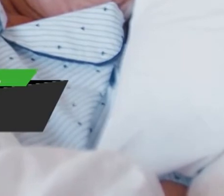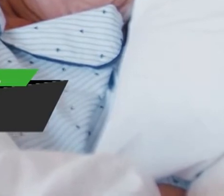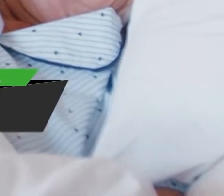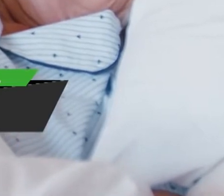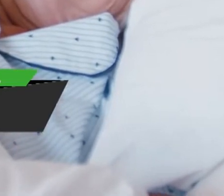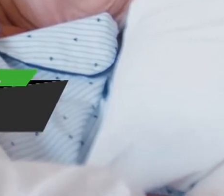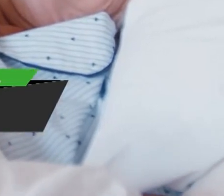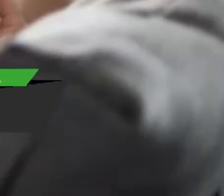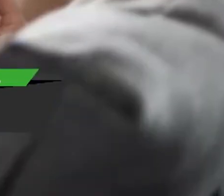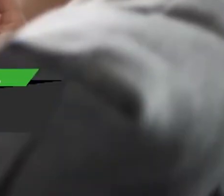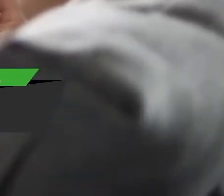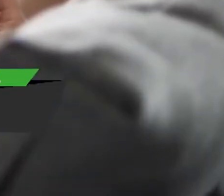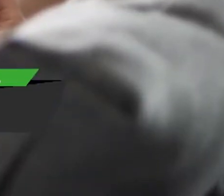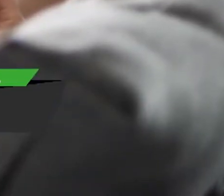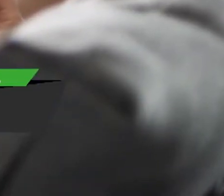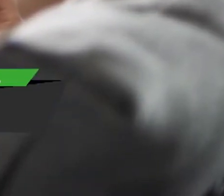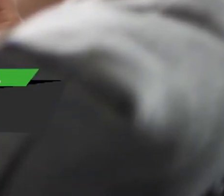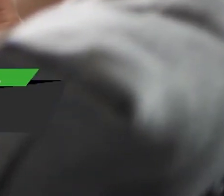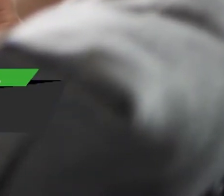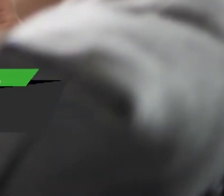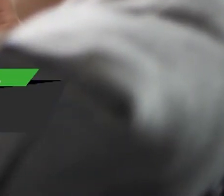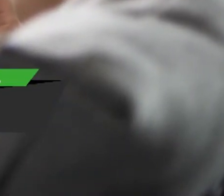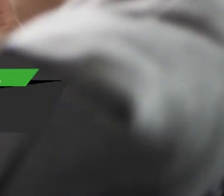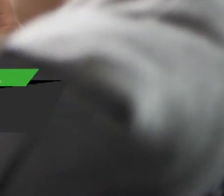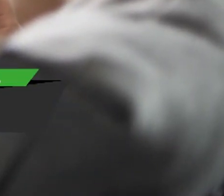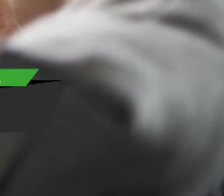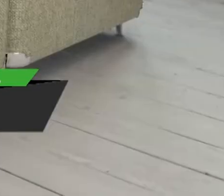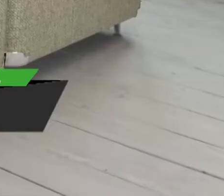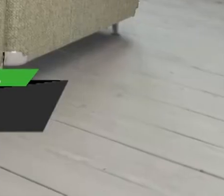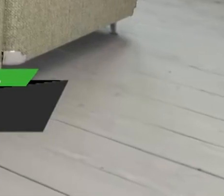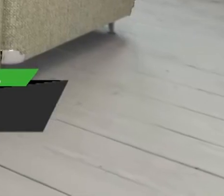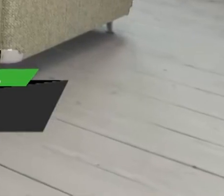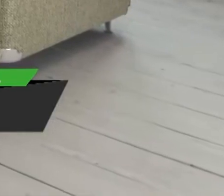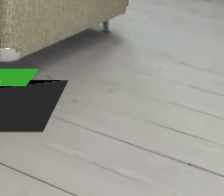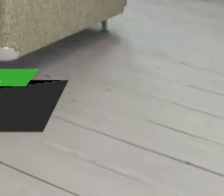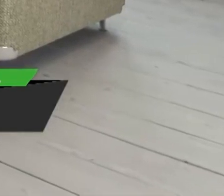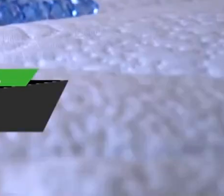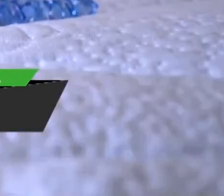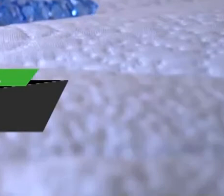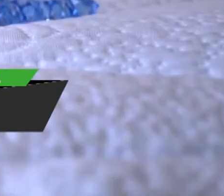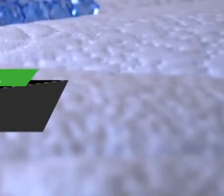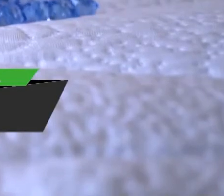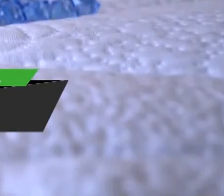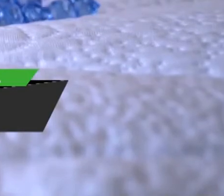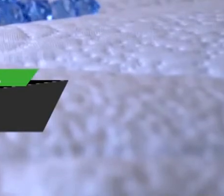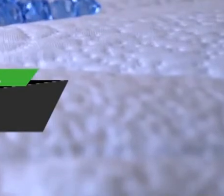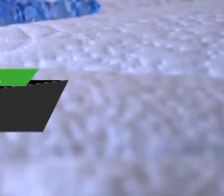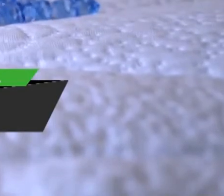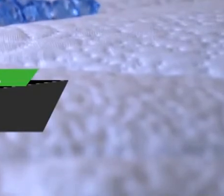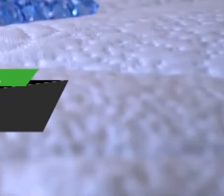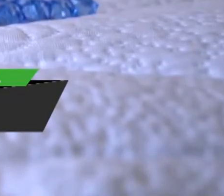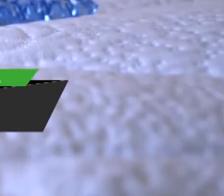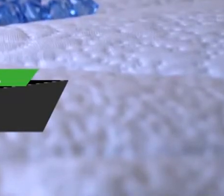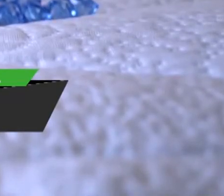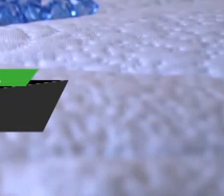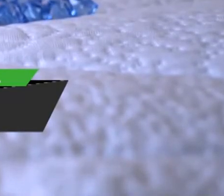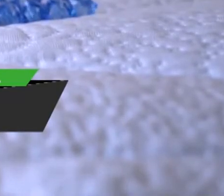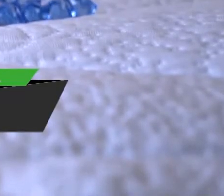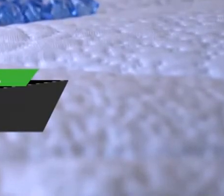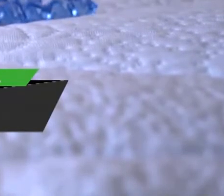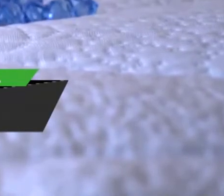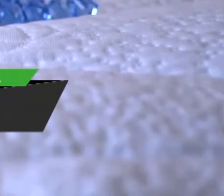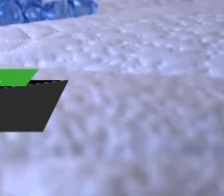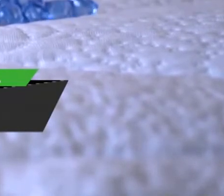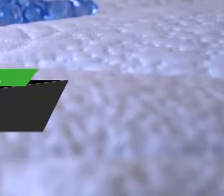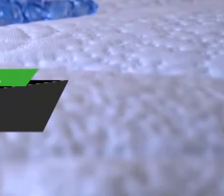saúde enquanto dorme. Aprovado pelos médicos e especialistas, o colchão Sono Quality possui 20 tipos de massagens e